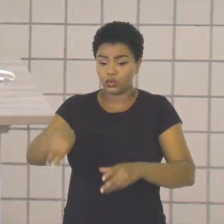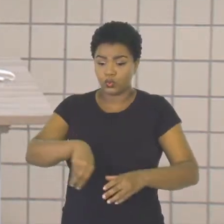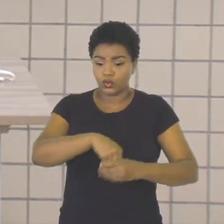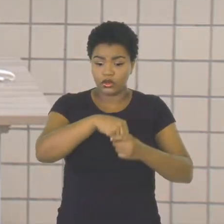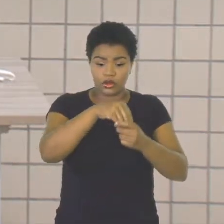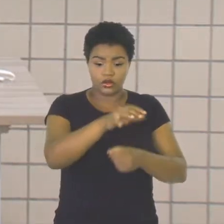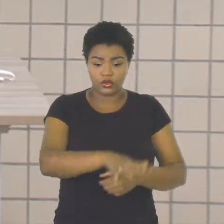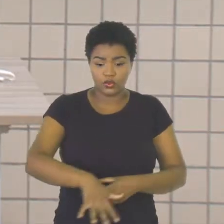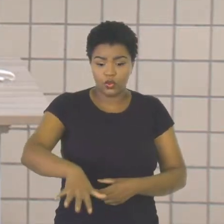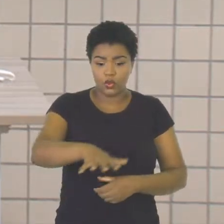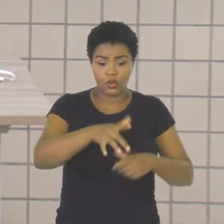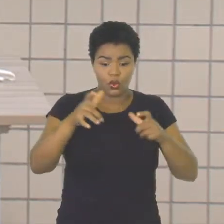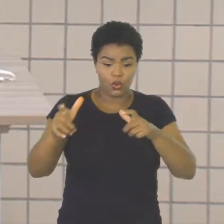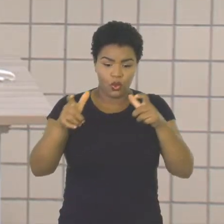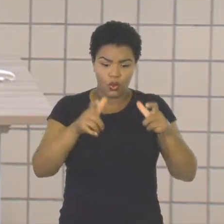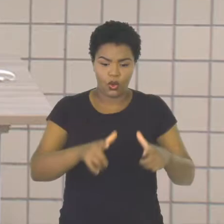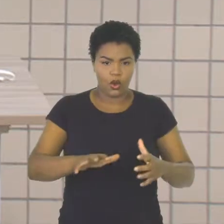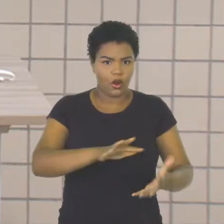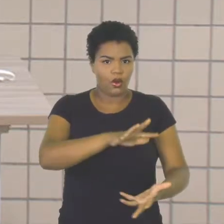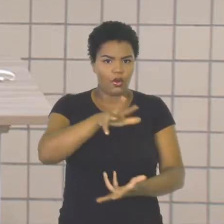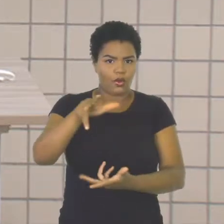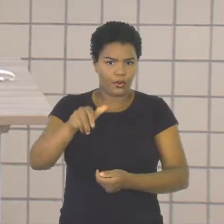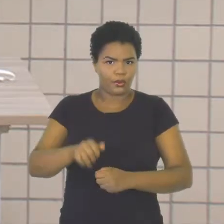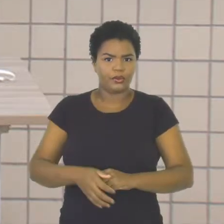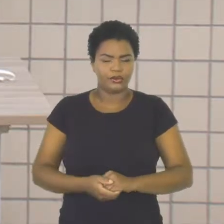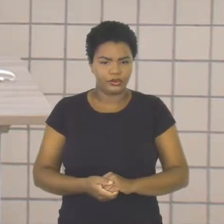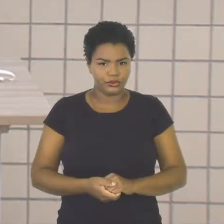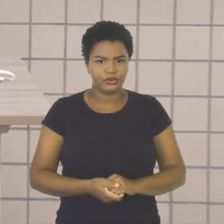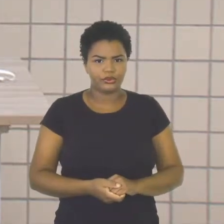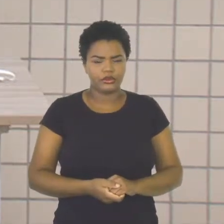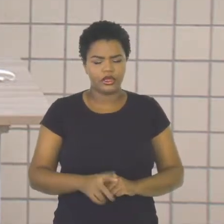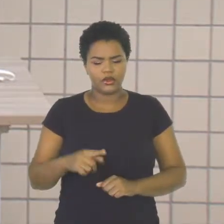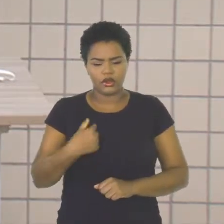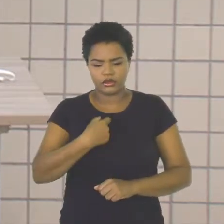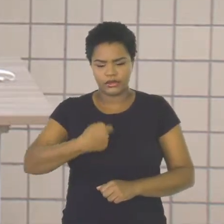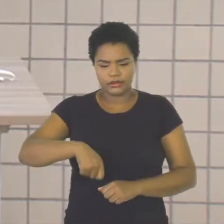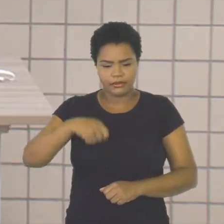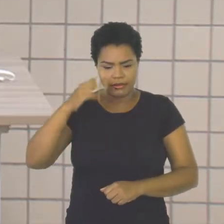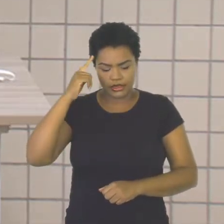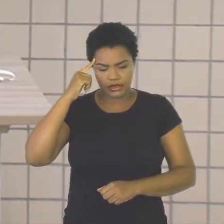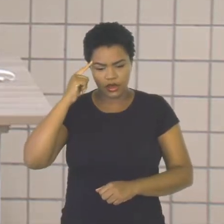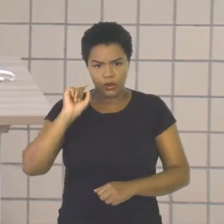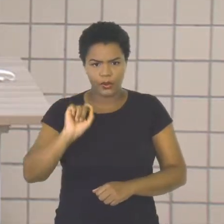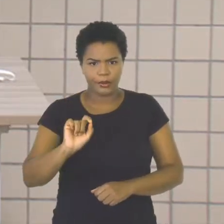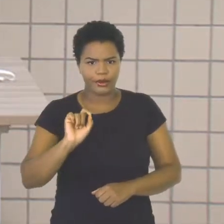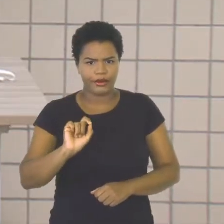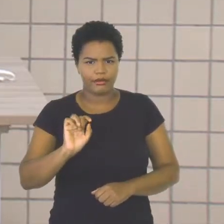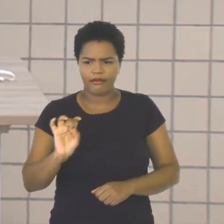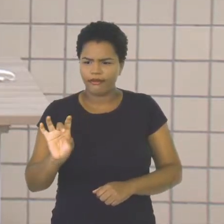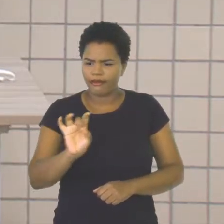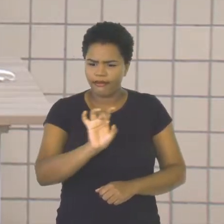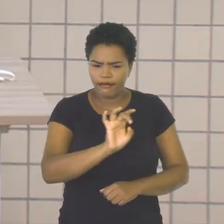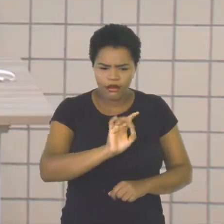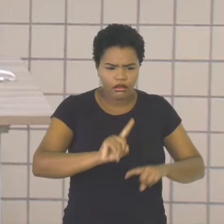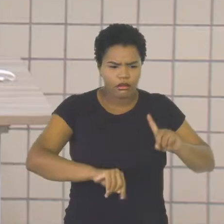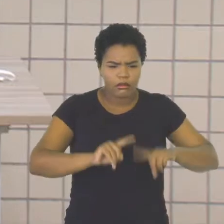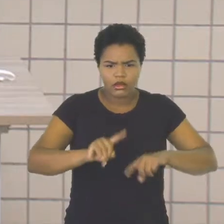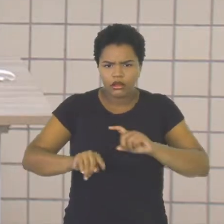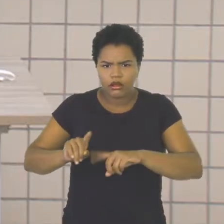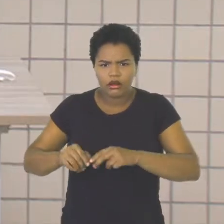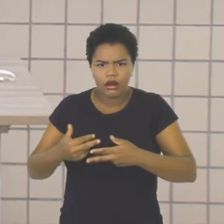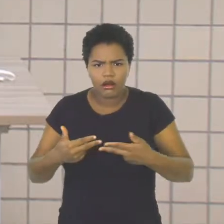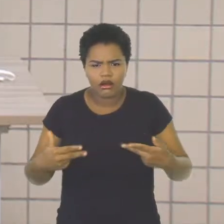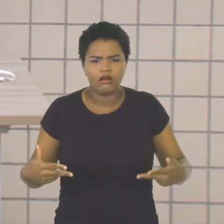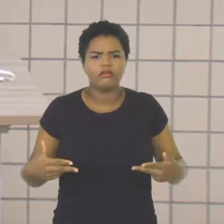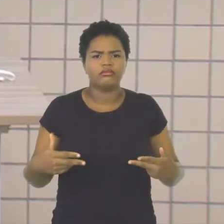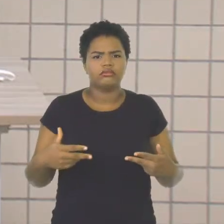um lugar no espaço. Então, a gente tem que pensar assim: cada material tem um